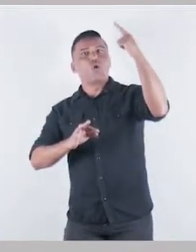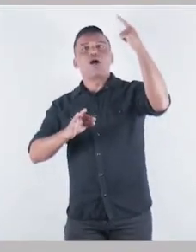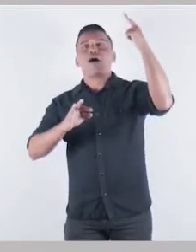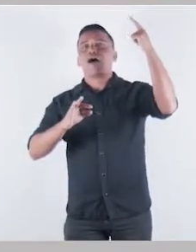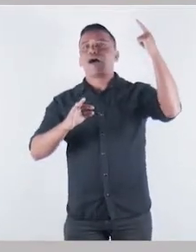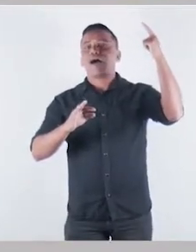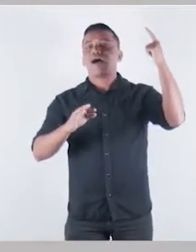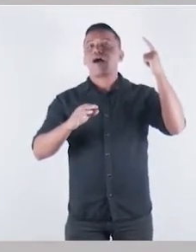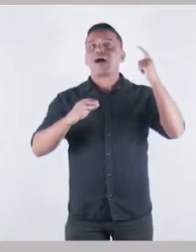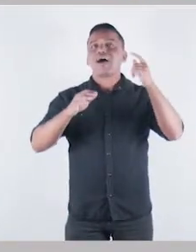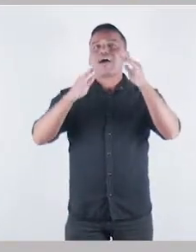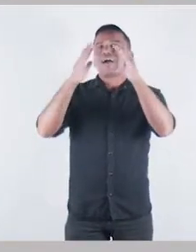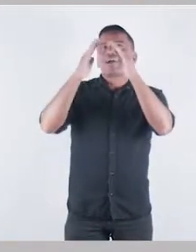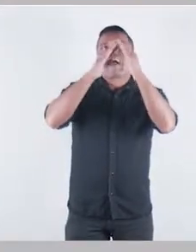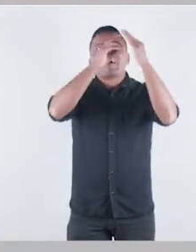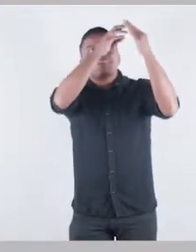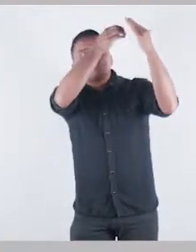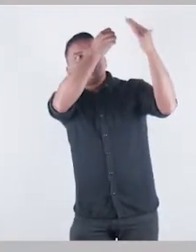das telhas.